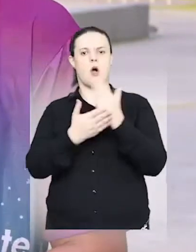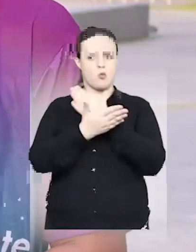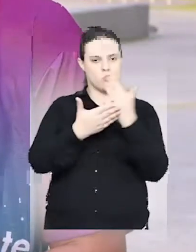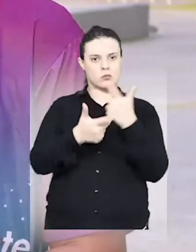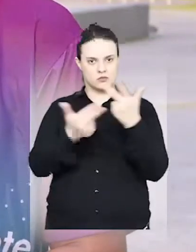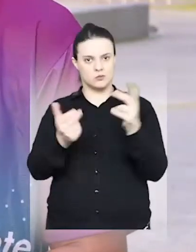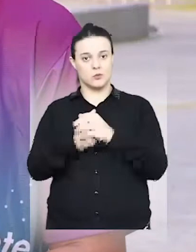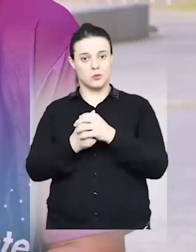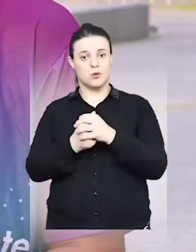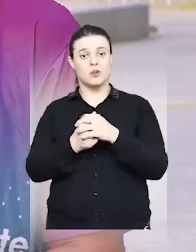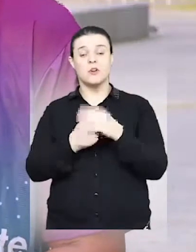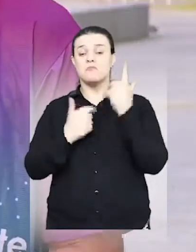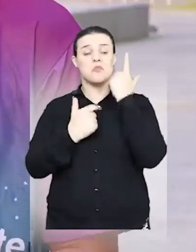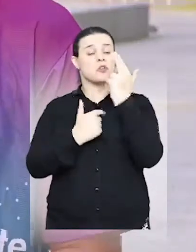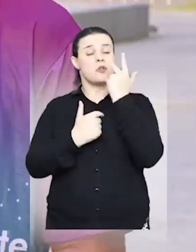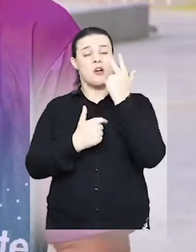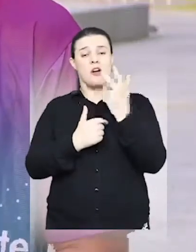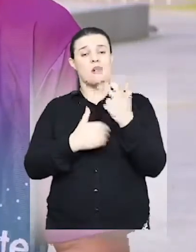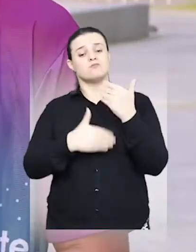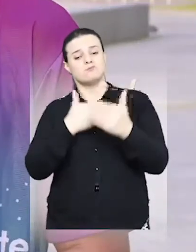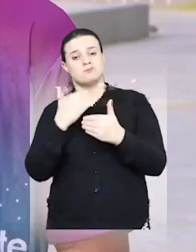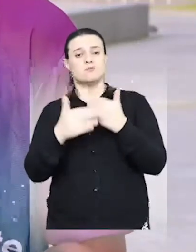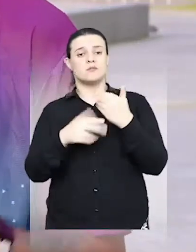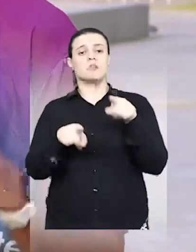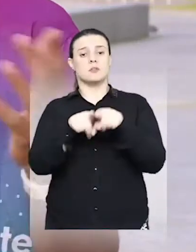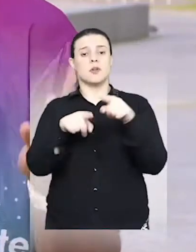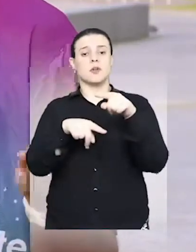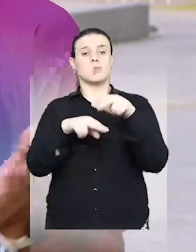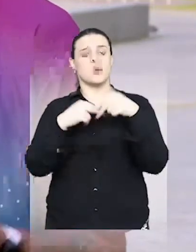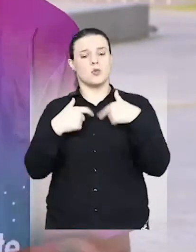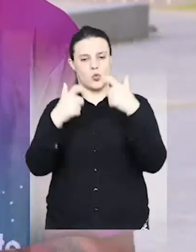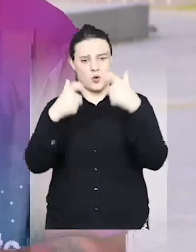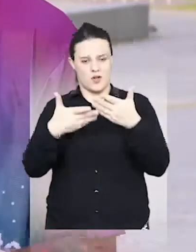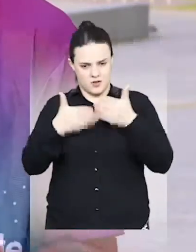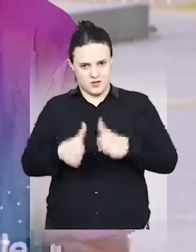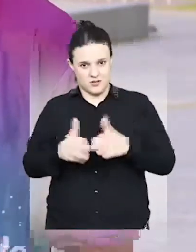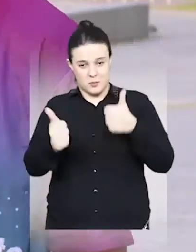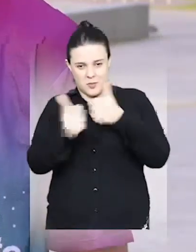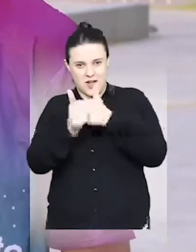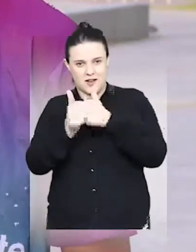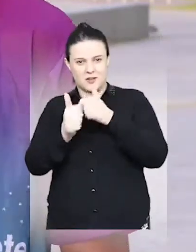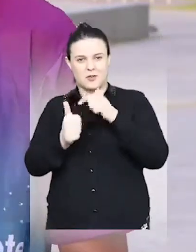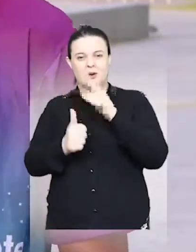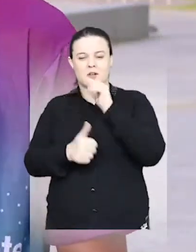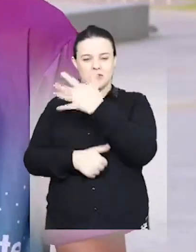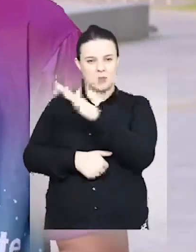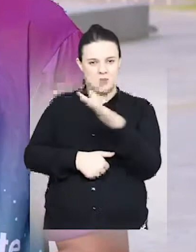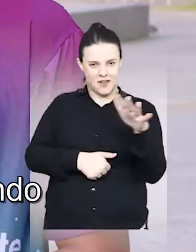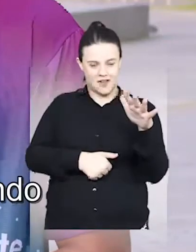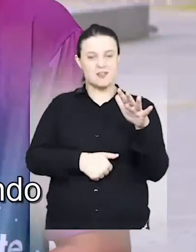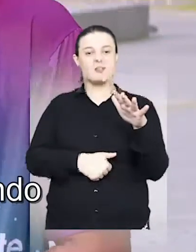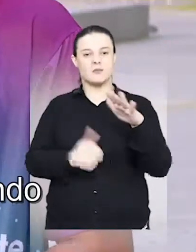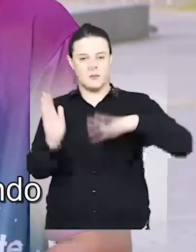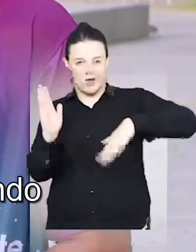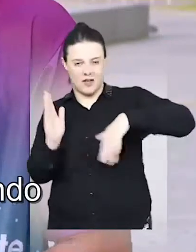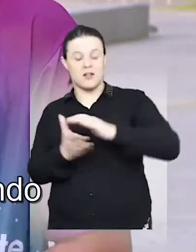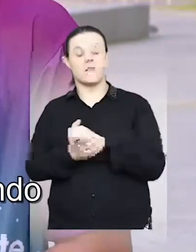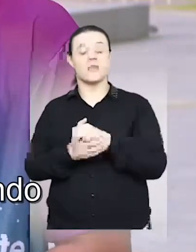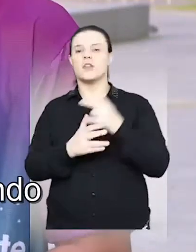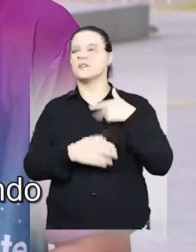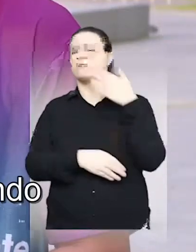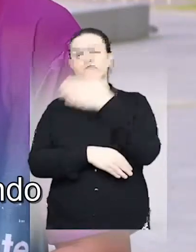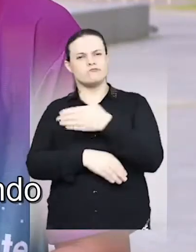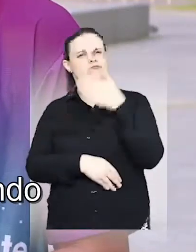algumas atividades. De forma muito natural, né? Até pela localidade. Eu nasci muito próximo à praia, então era muito frequente